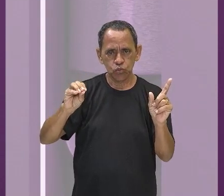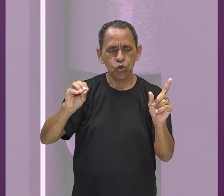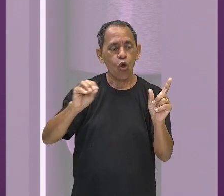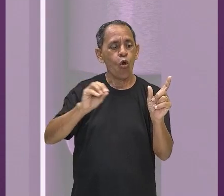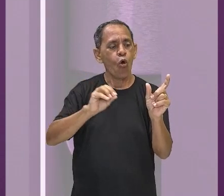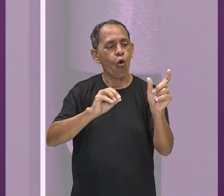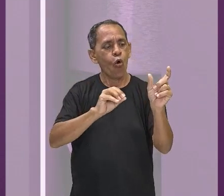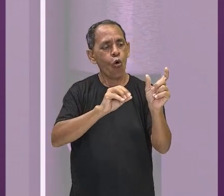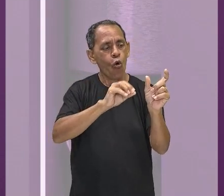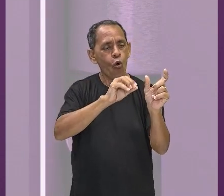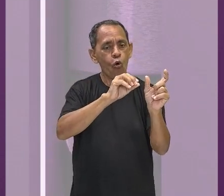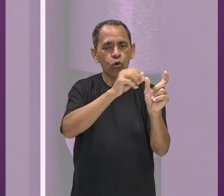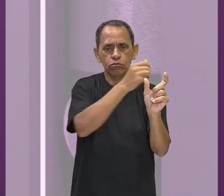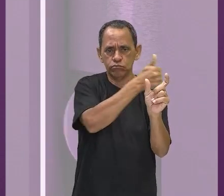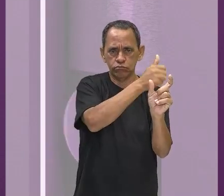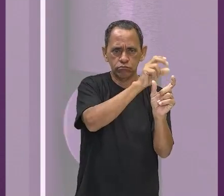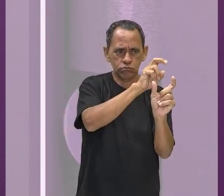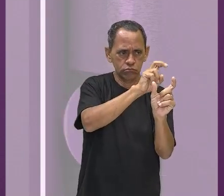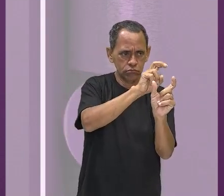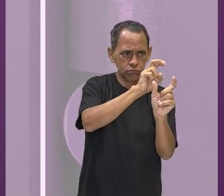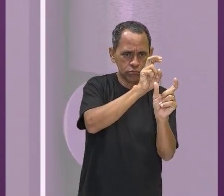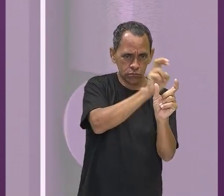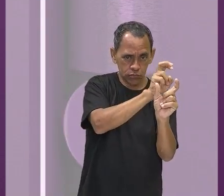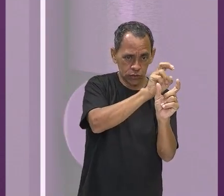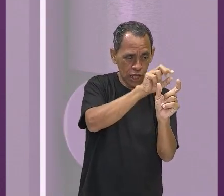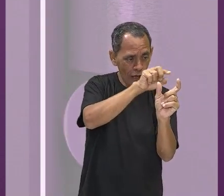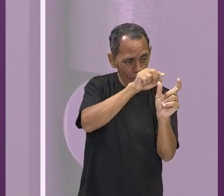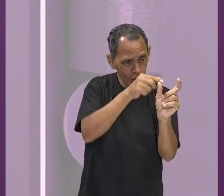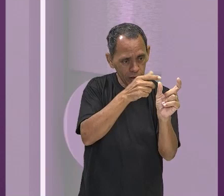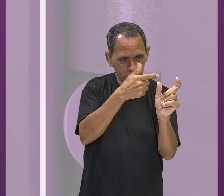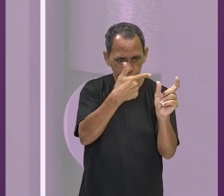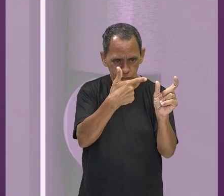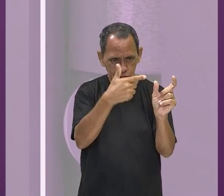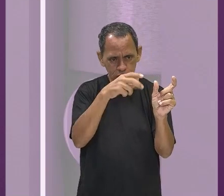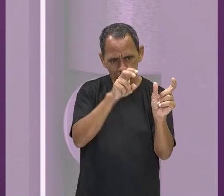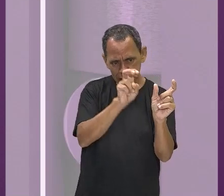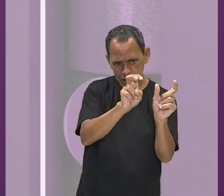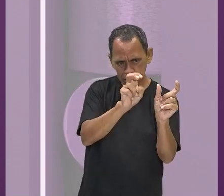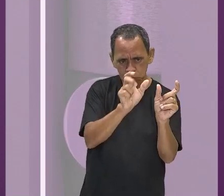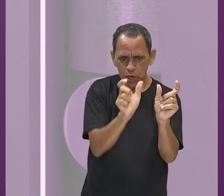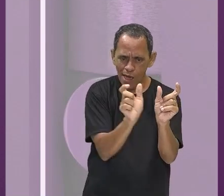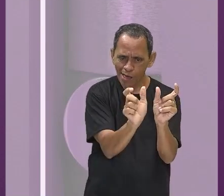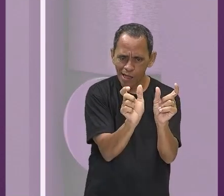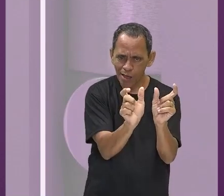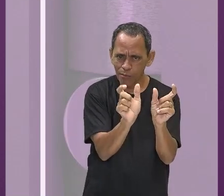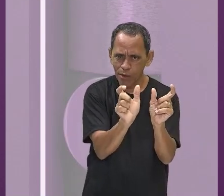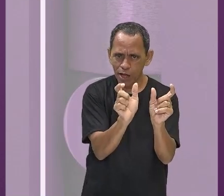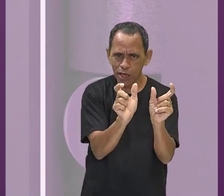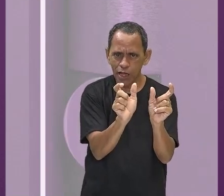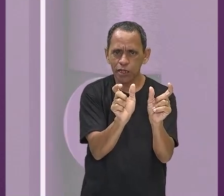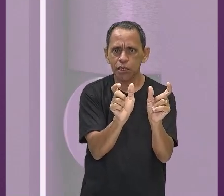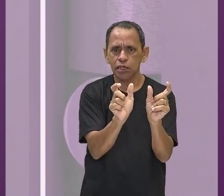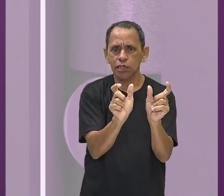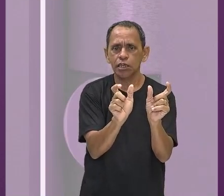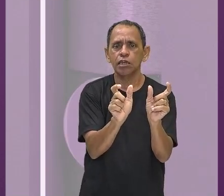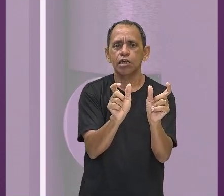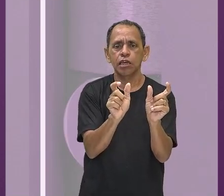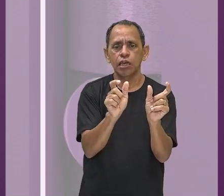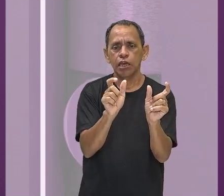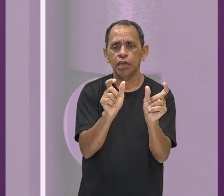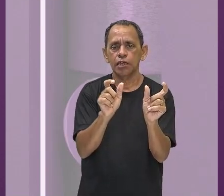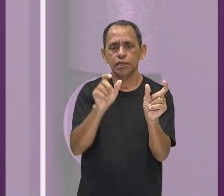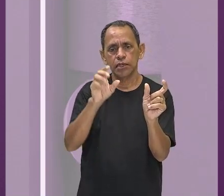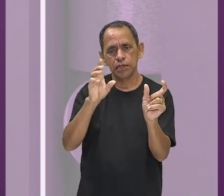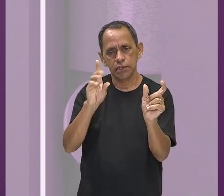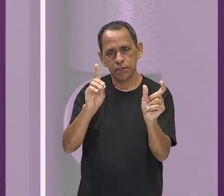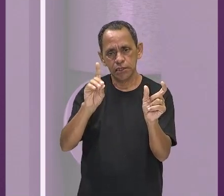para compreender? Então, 15,25, o 15 vai ser a parte inteira e o 25 vai ser a